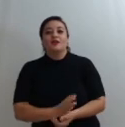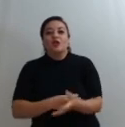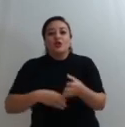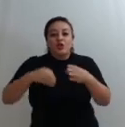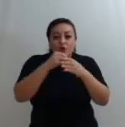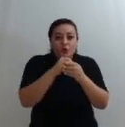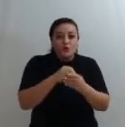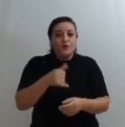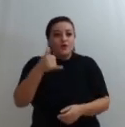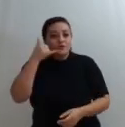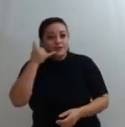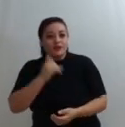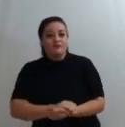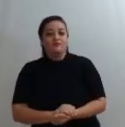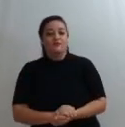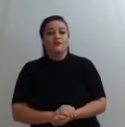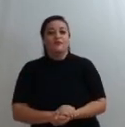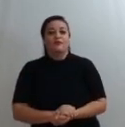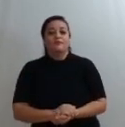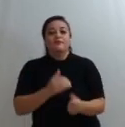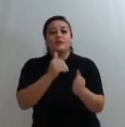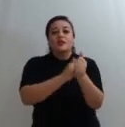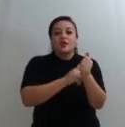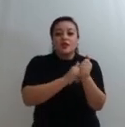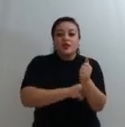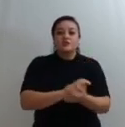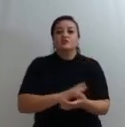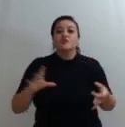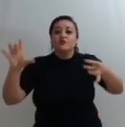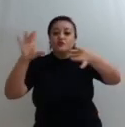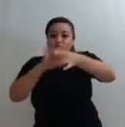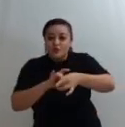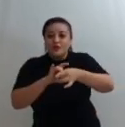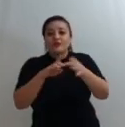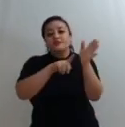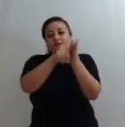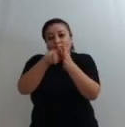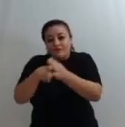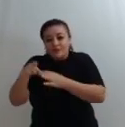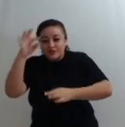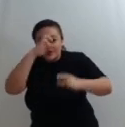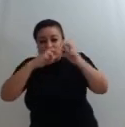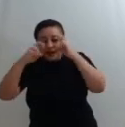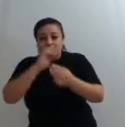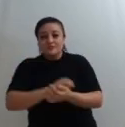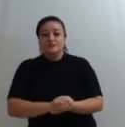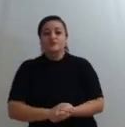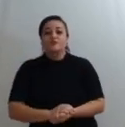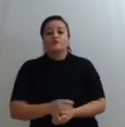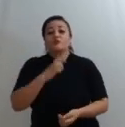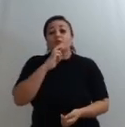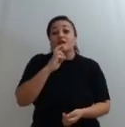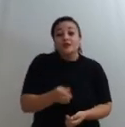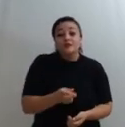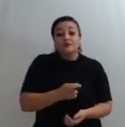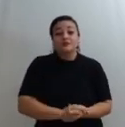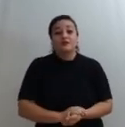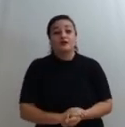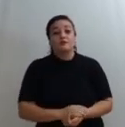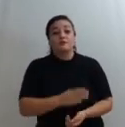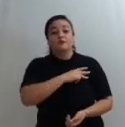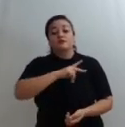que guardem conexão com os fatos objetos da presente investigação, sob pena desse pleito do Ministério